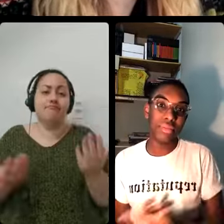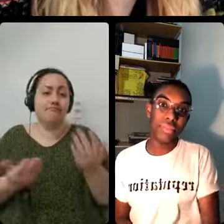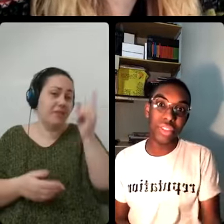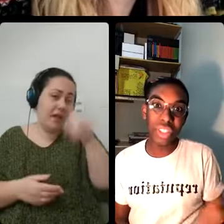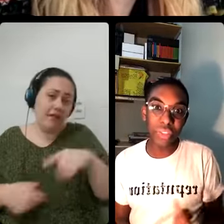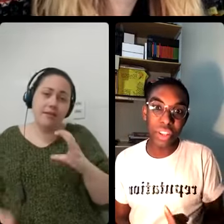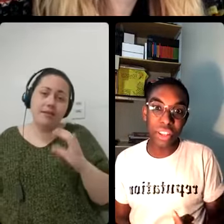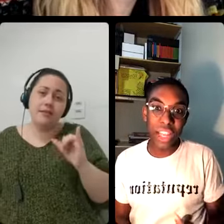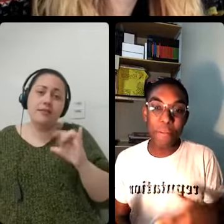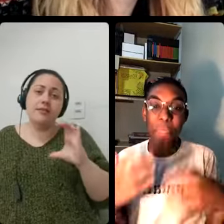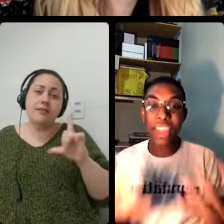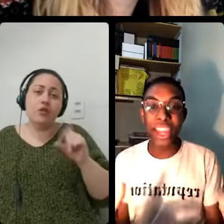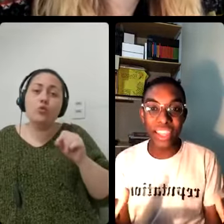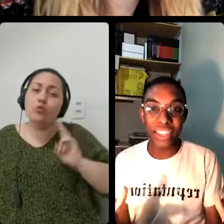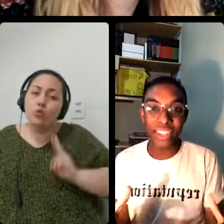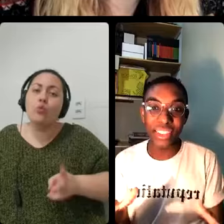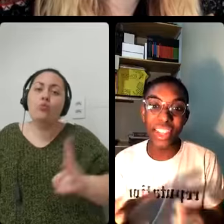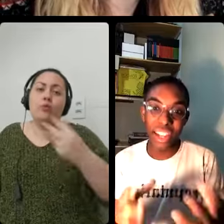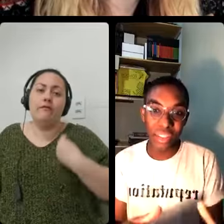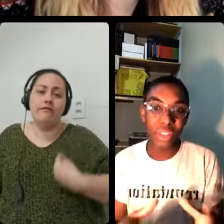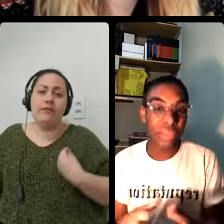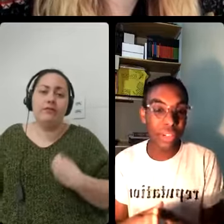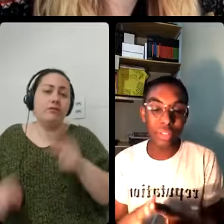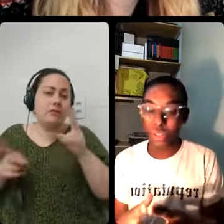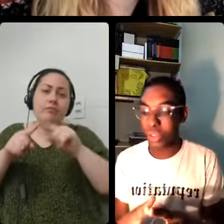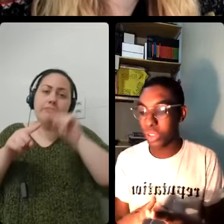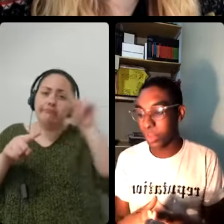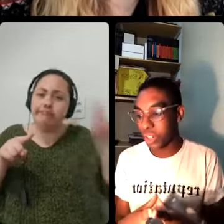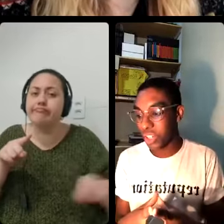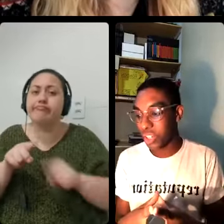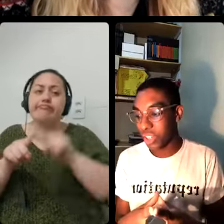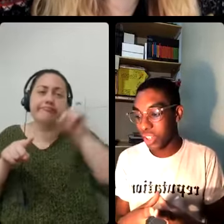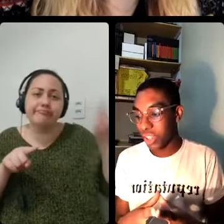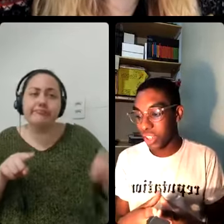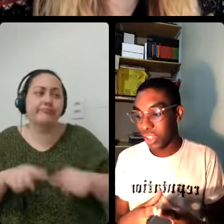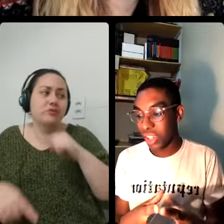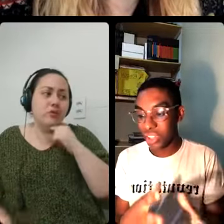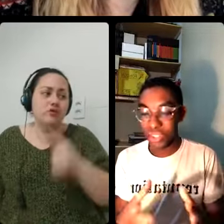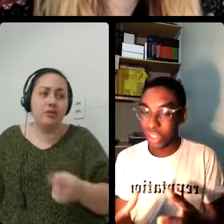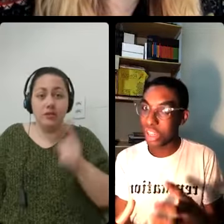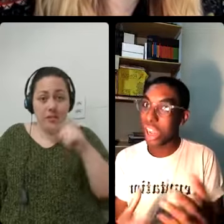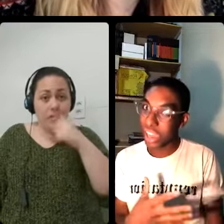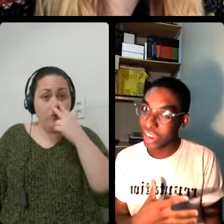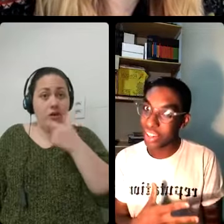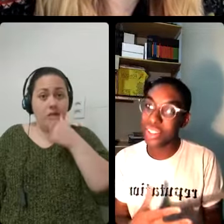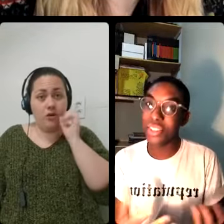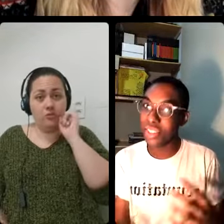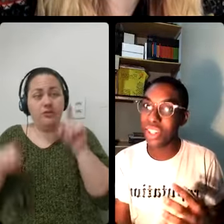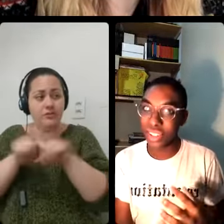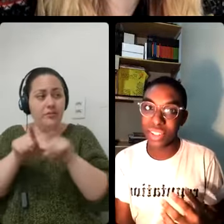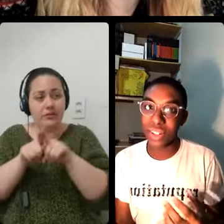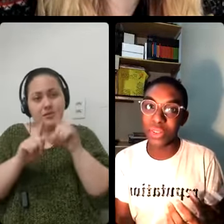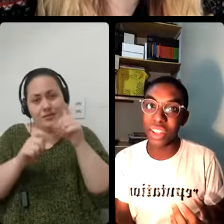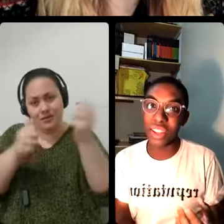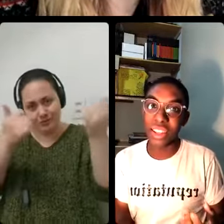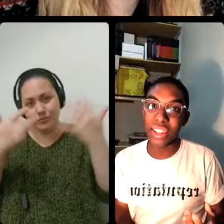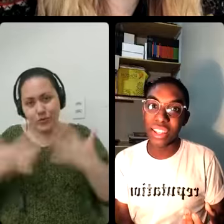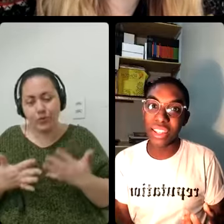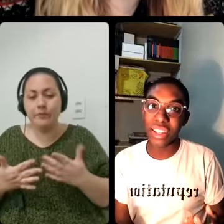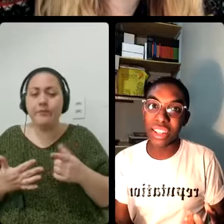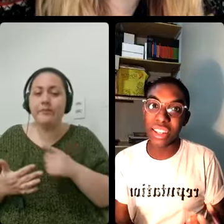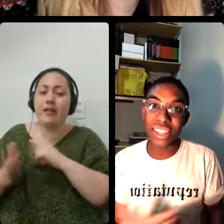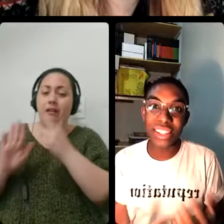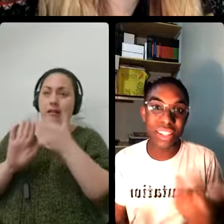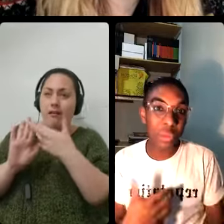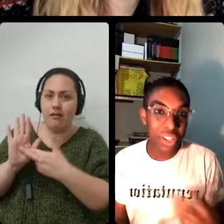acaba, não tem fim. E aí, aquilo que também te trouxe ontem pra gente, que existe a regra e existe a exceção, né?